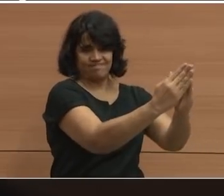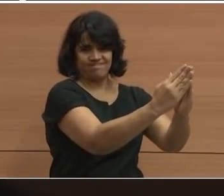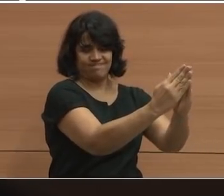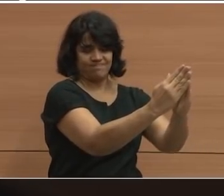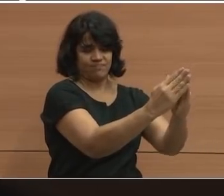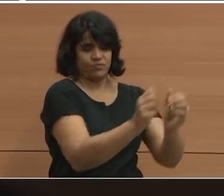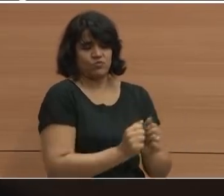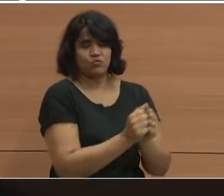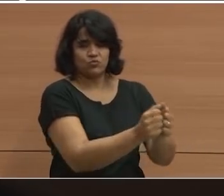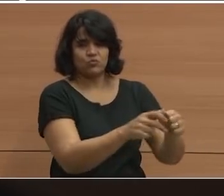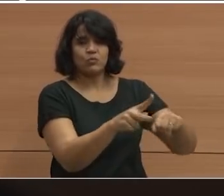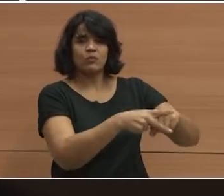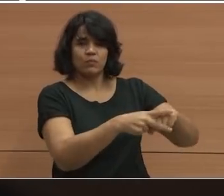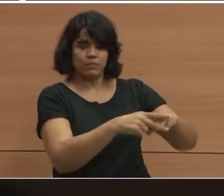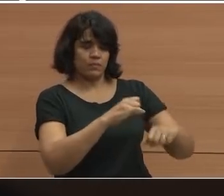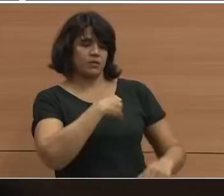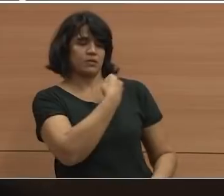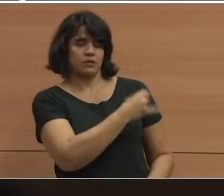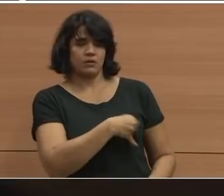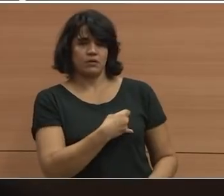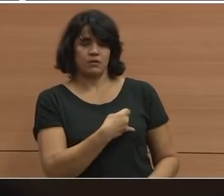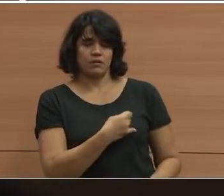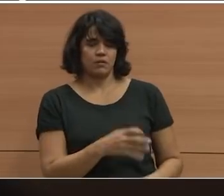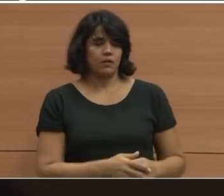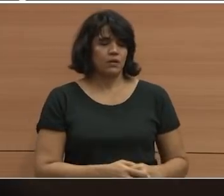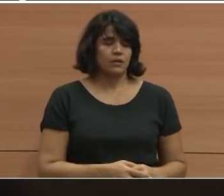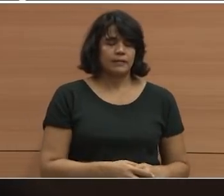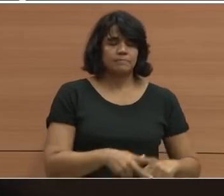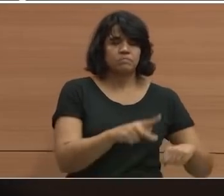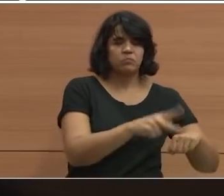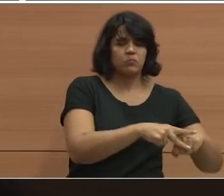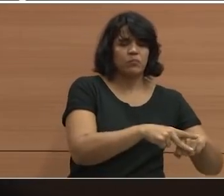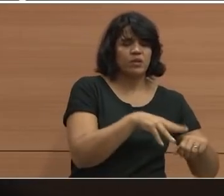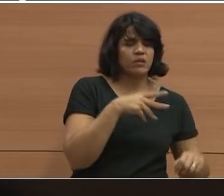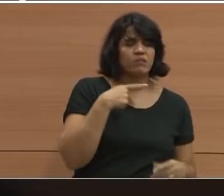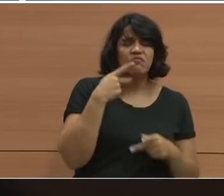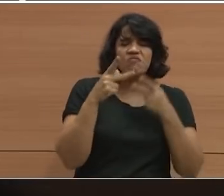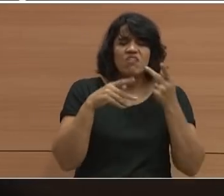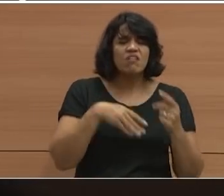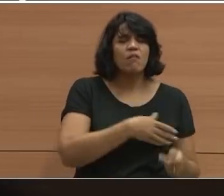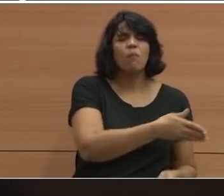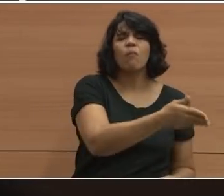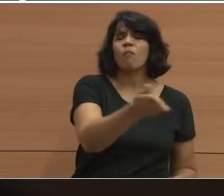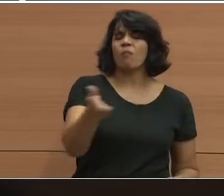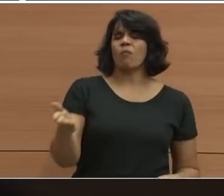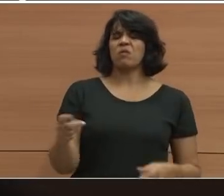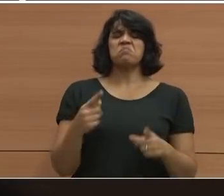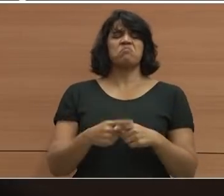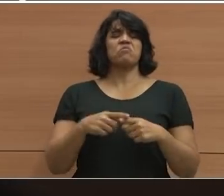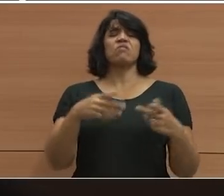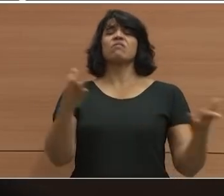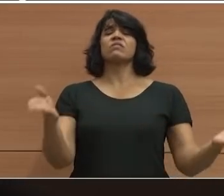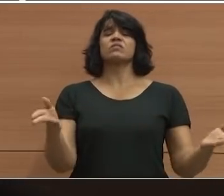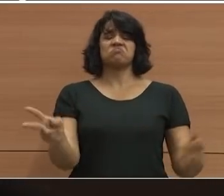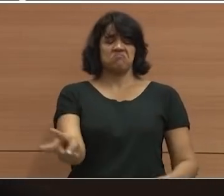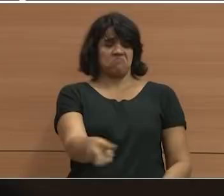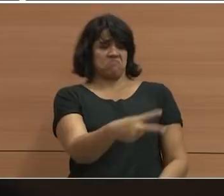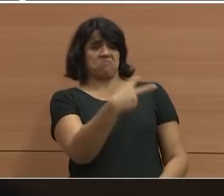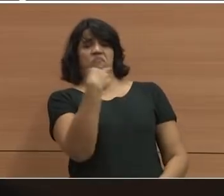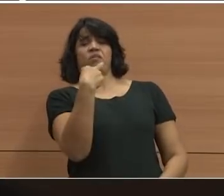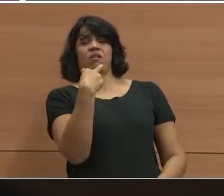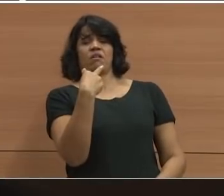maravilhais disto? Ou porque fitais os olhos em nós, como